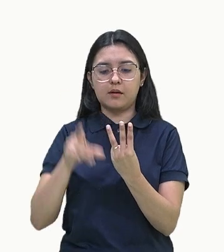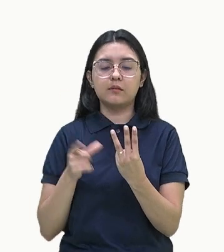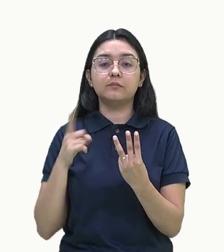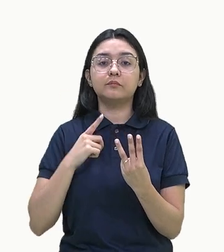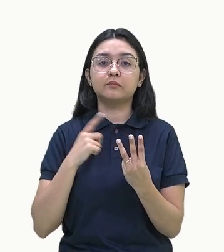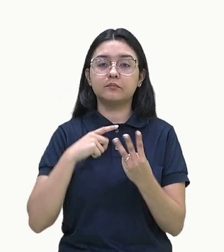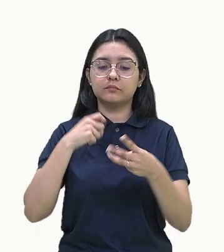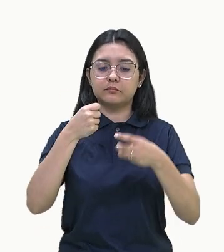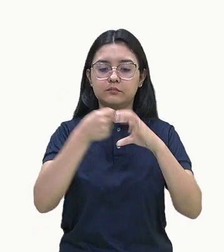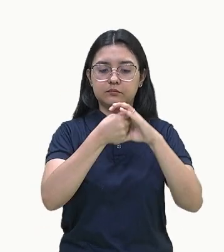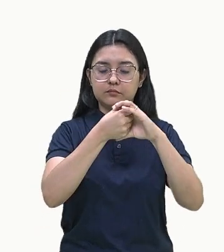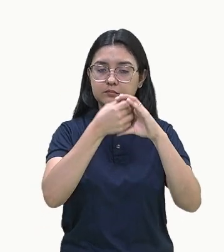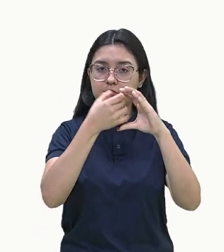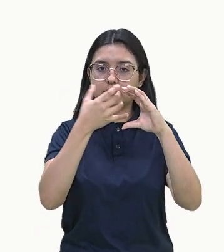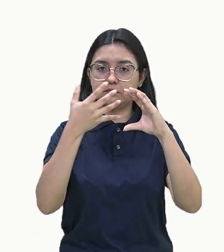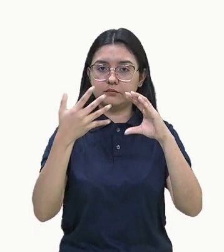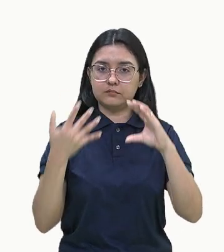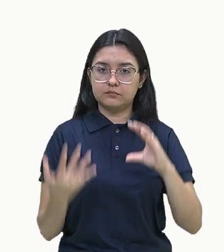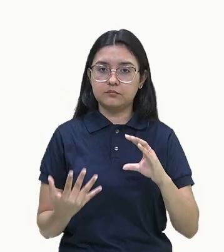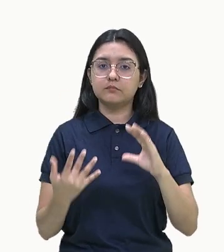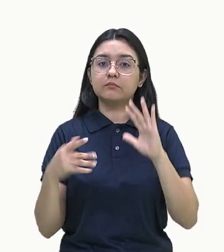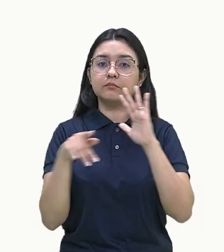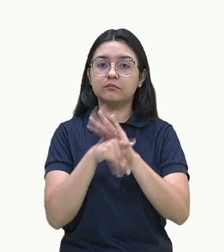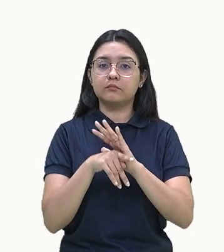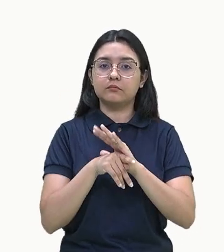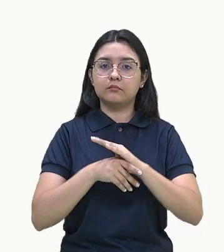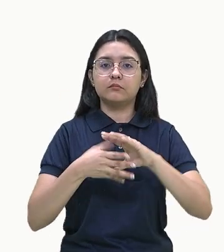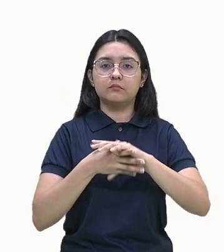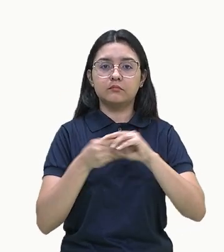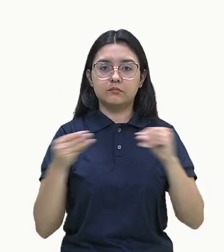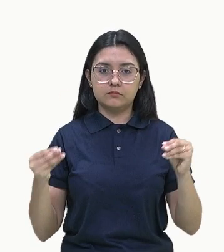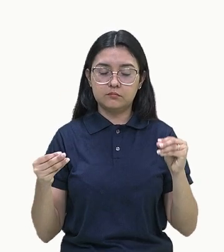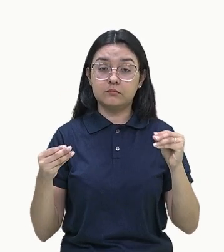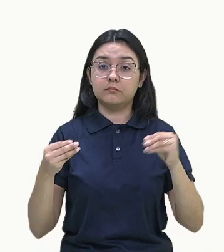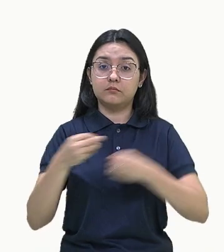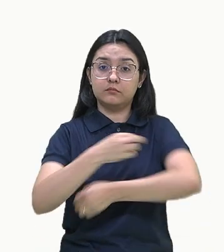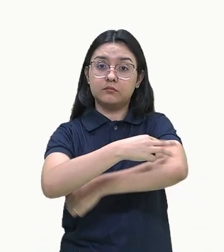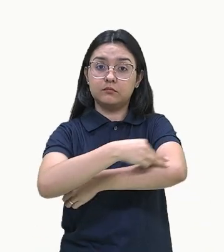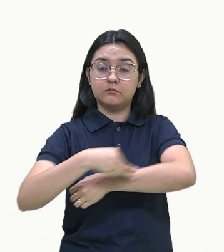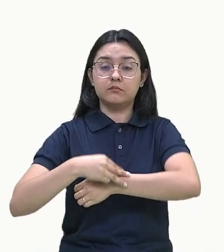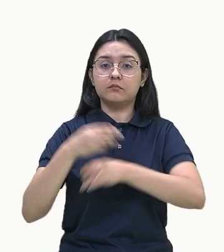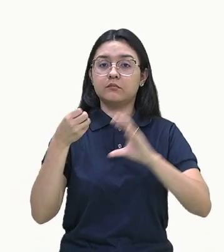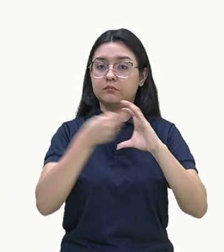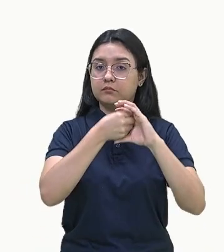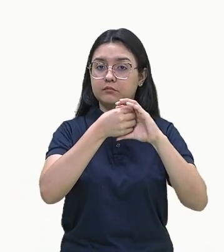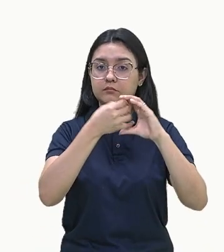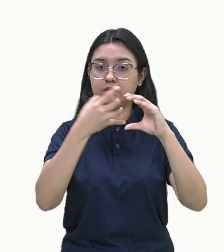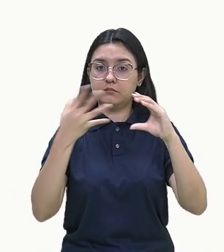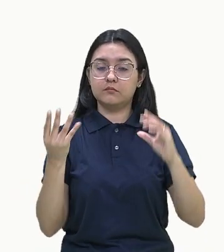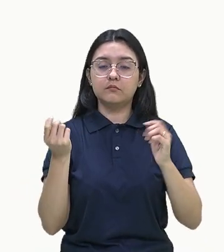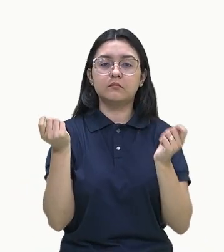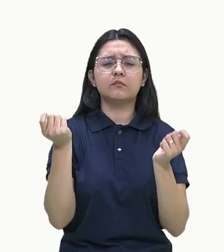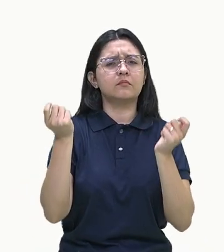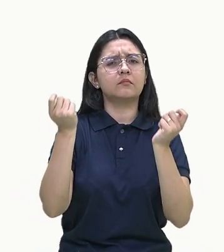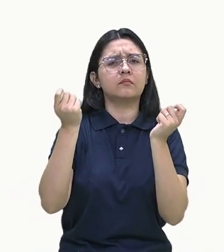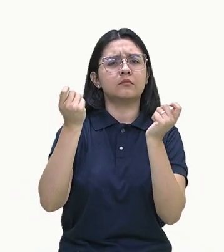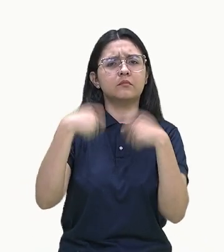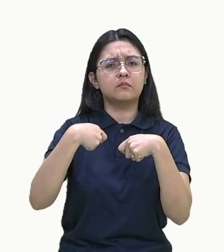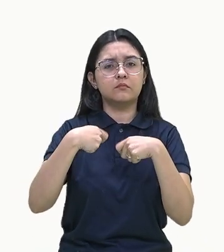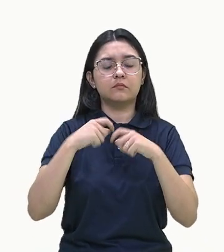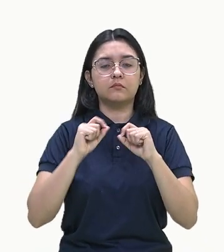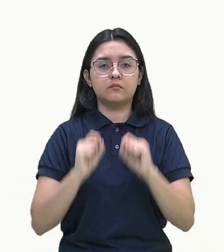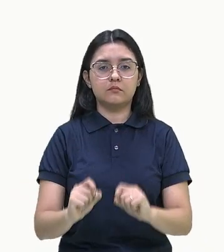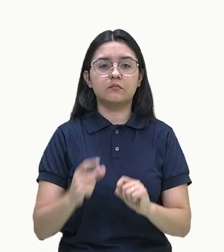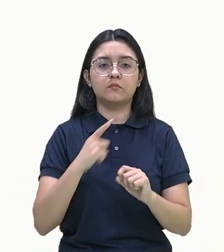possuem características das fibras musculares. São características que vão permitir ali um tipo